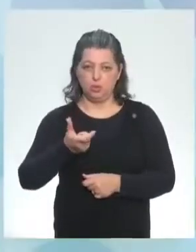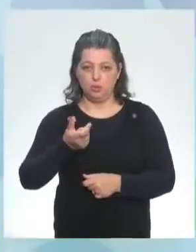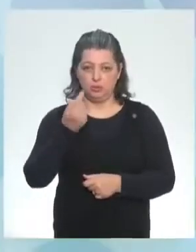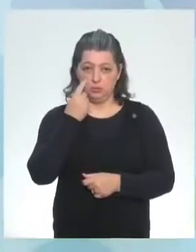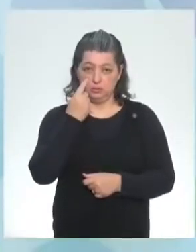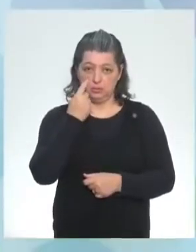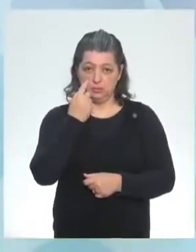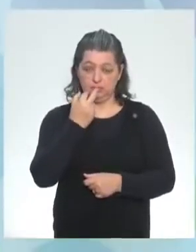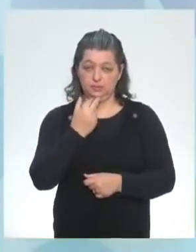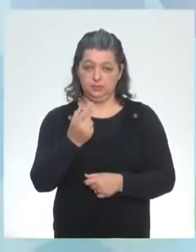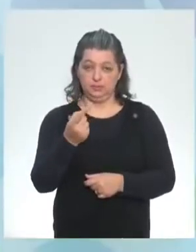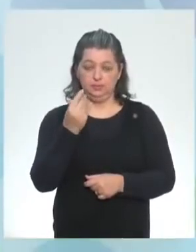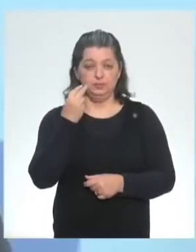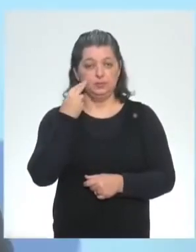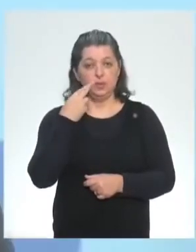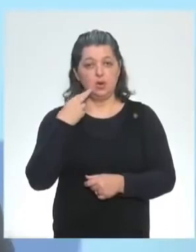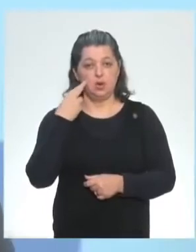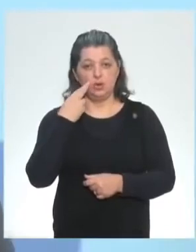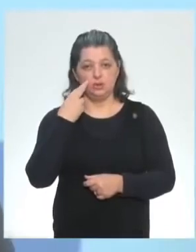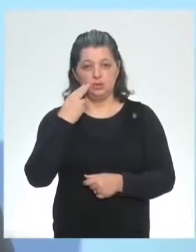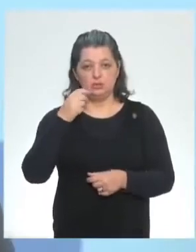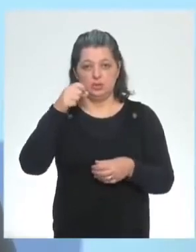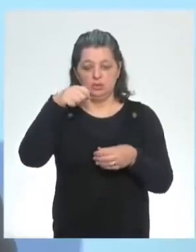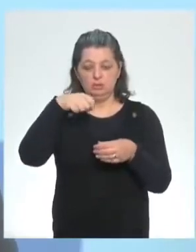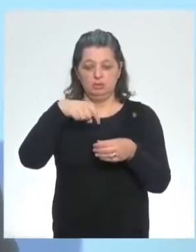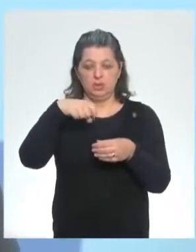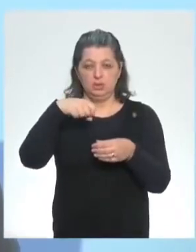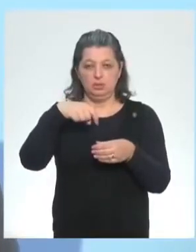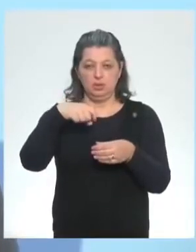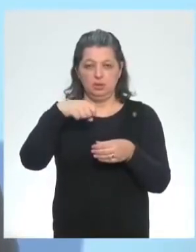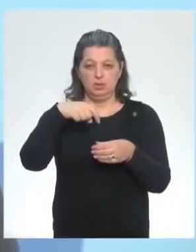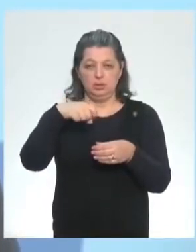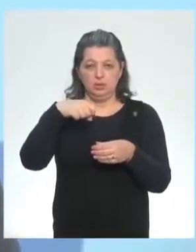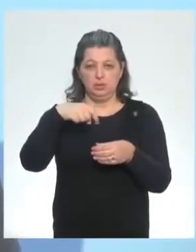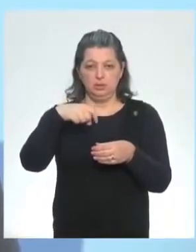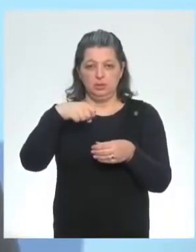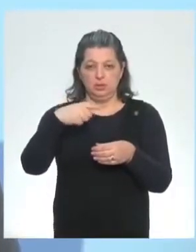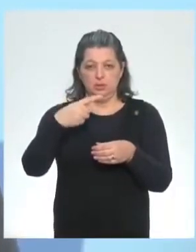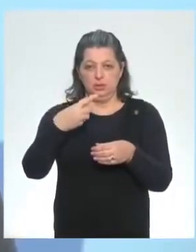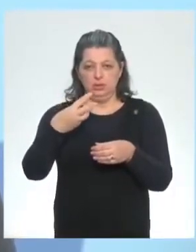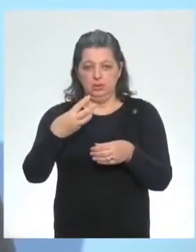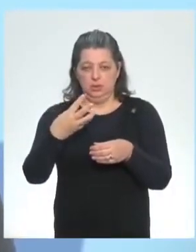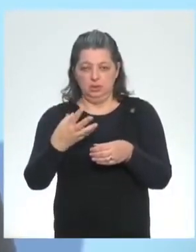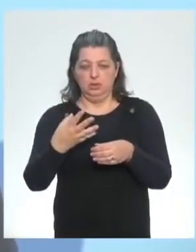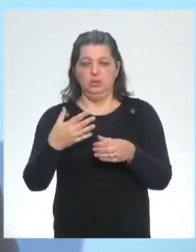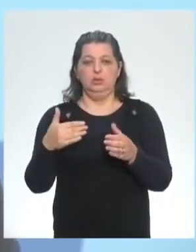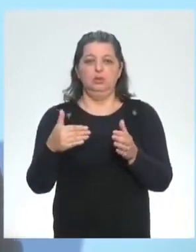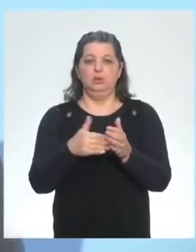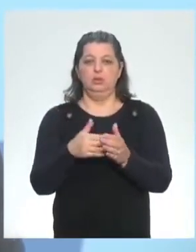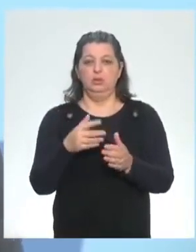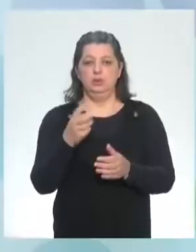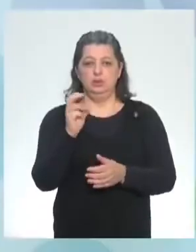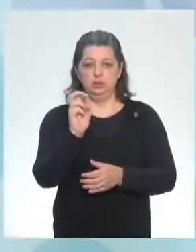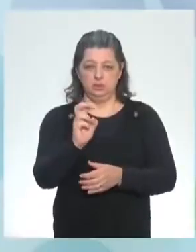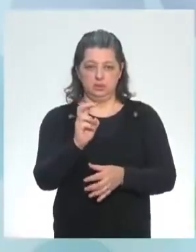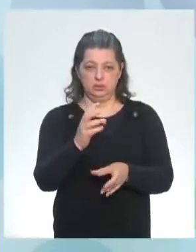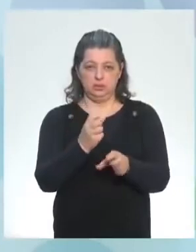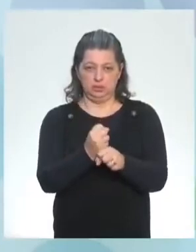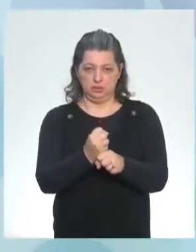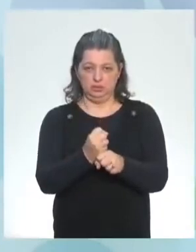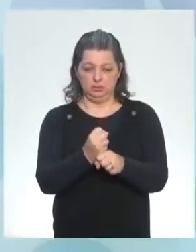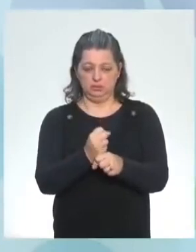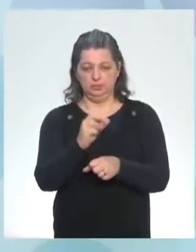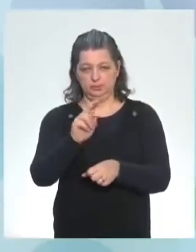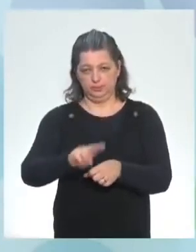cor. Então, eu vou pingando as gotinhas, 1, 2, 3, dá 50 gotinhas, no caso dessa concentração